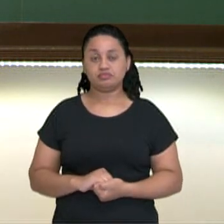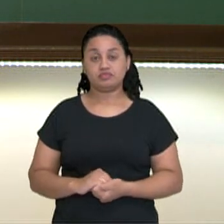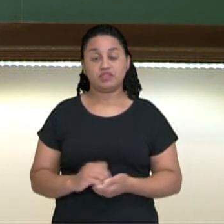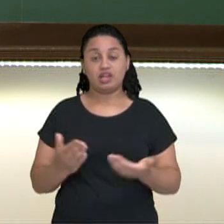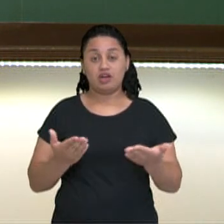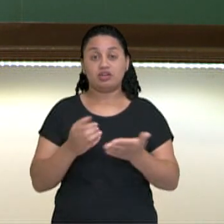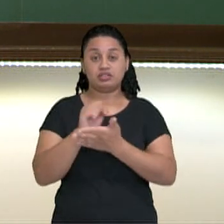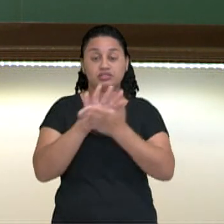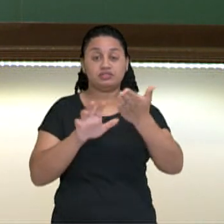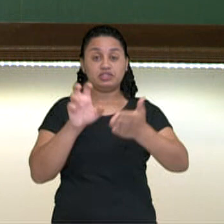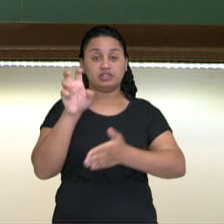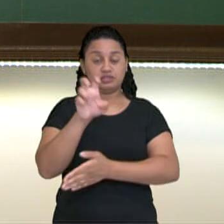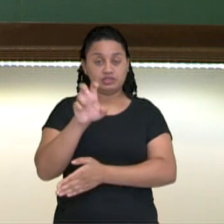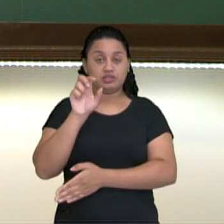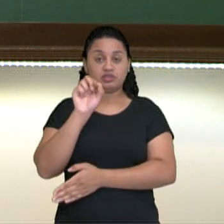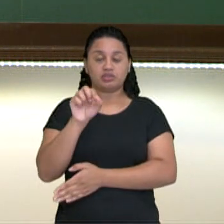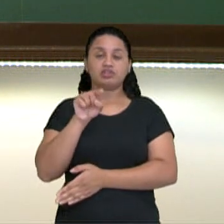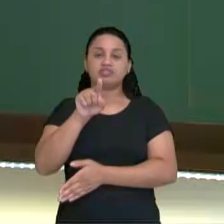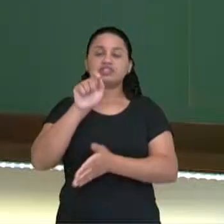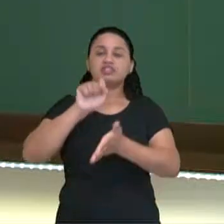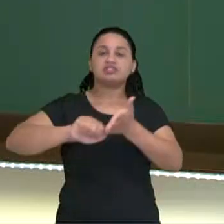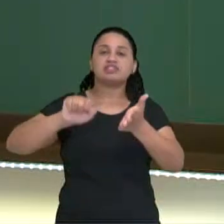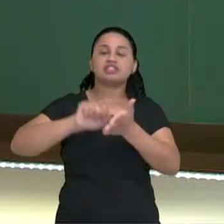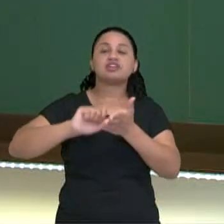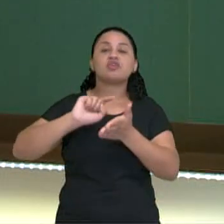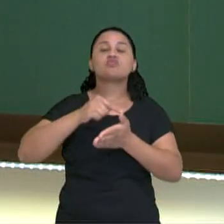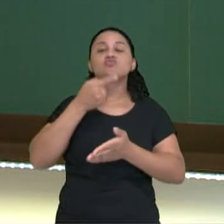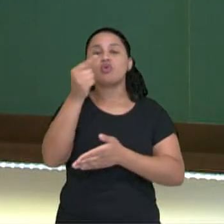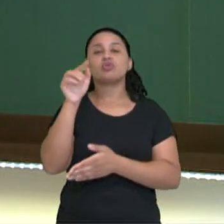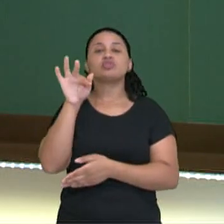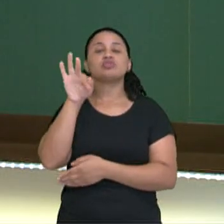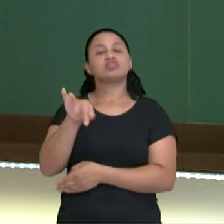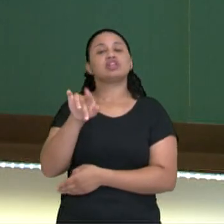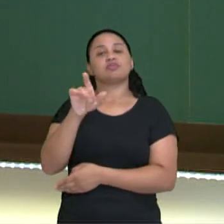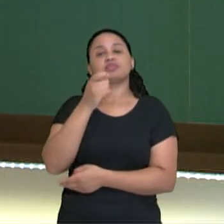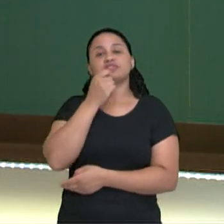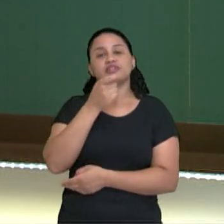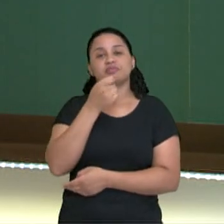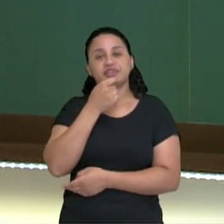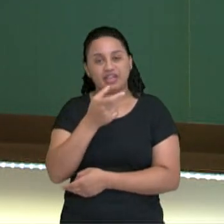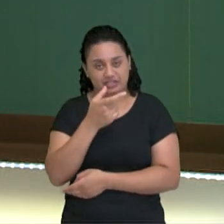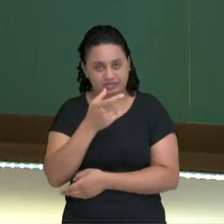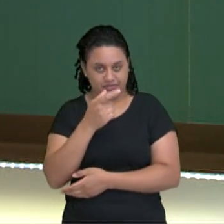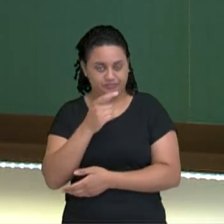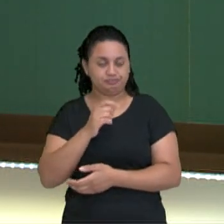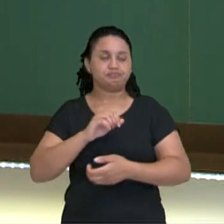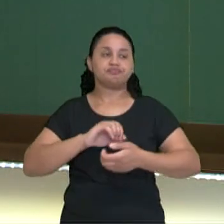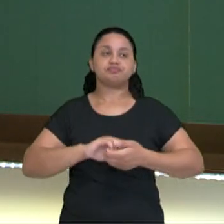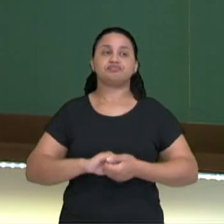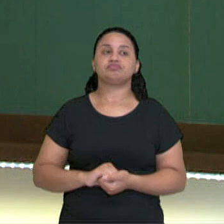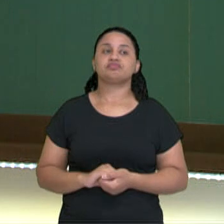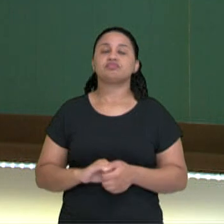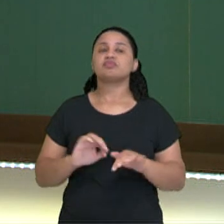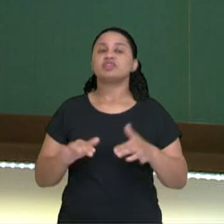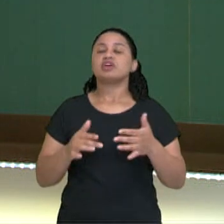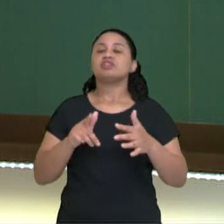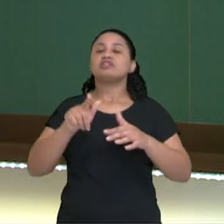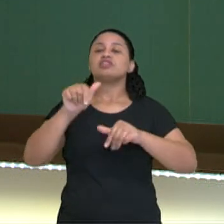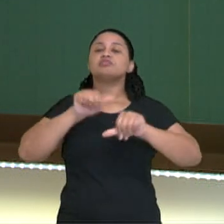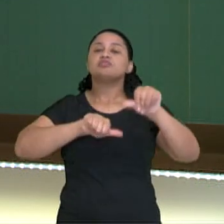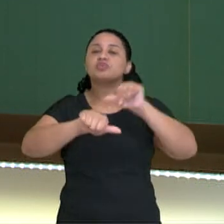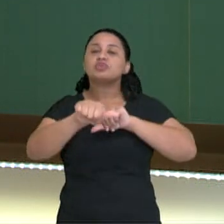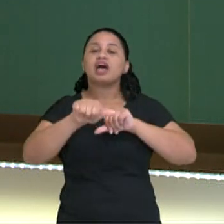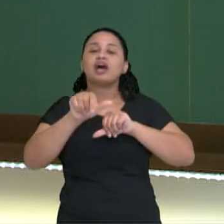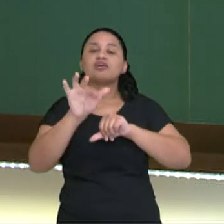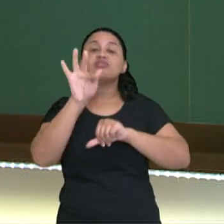Atividade 5 agora você vai escrever outro final para a piada ou quebra de expectativa. Então você vai mudar ali